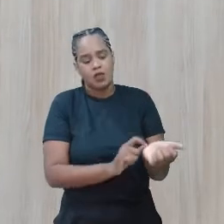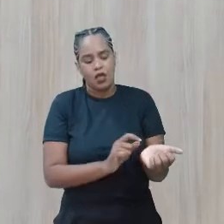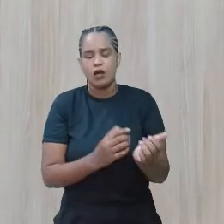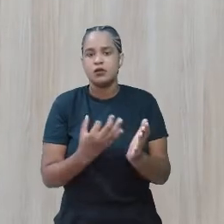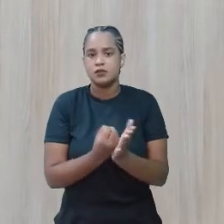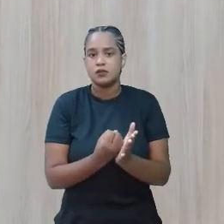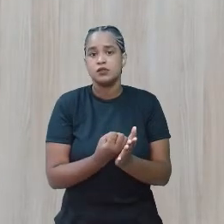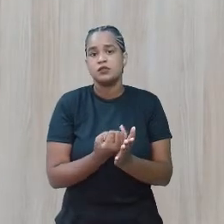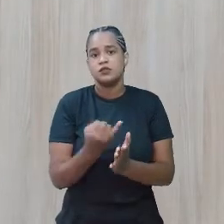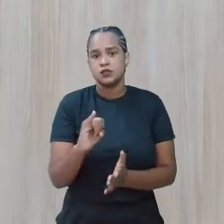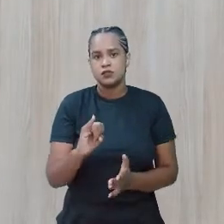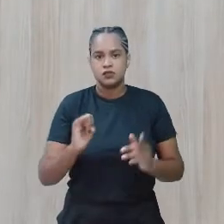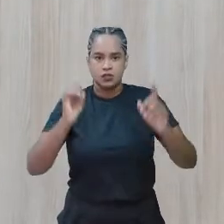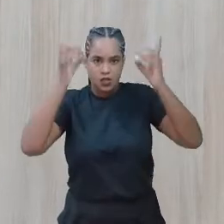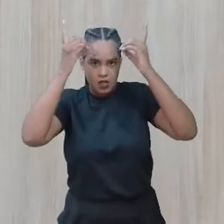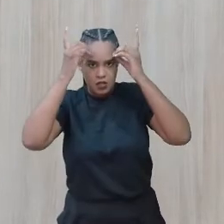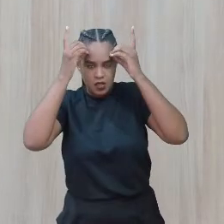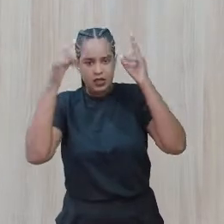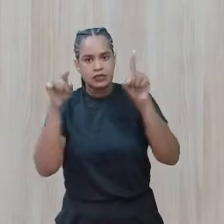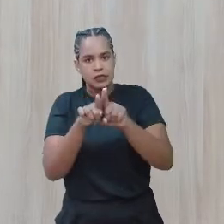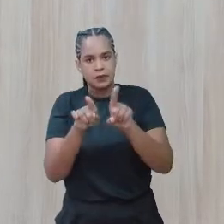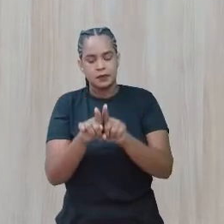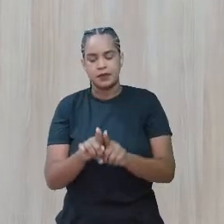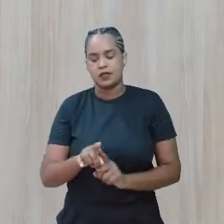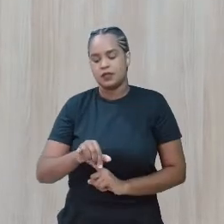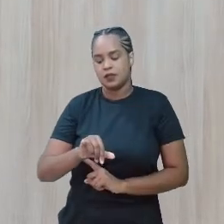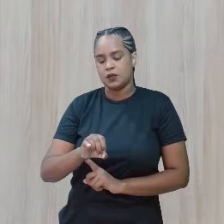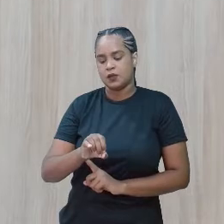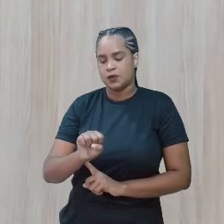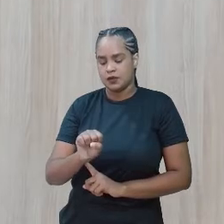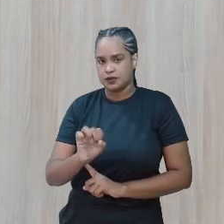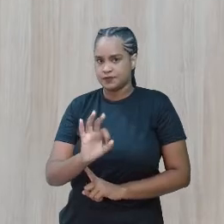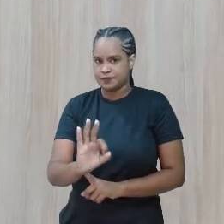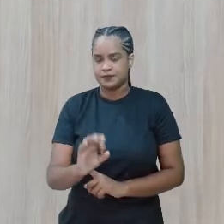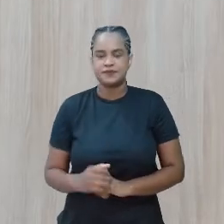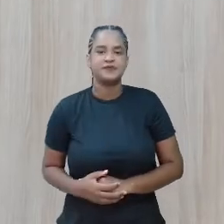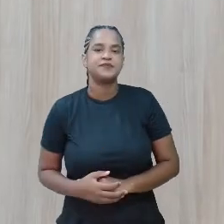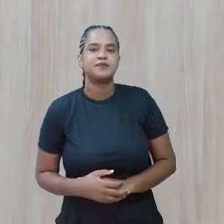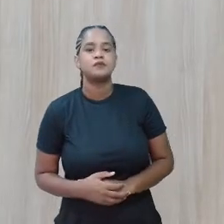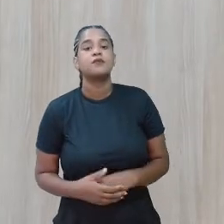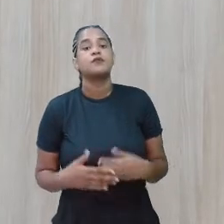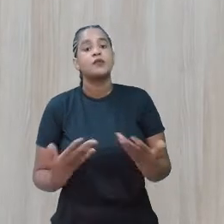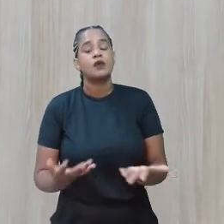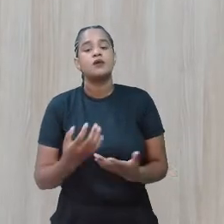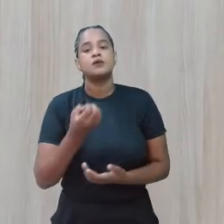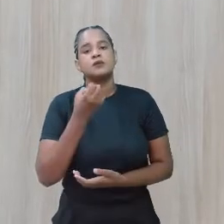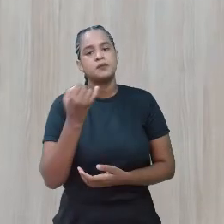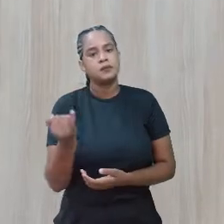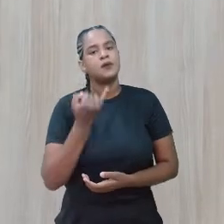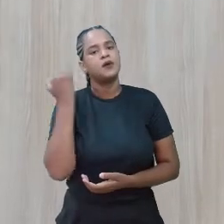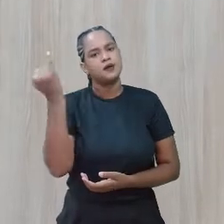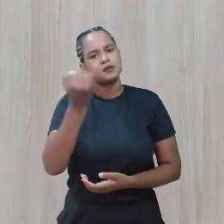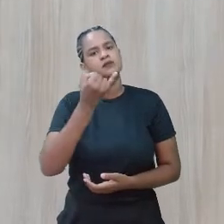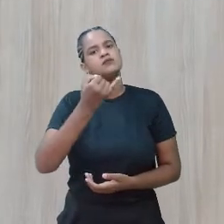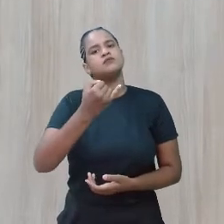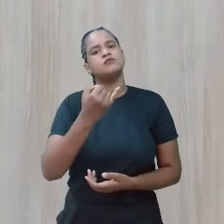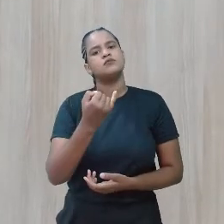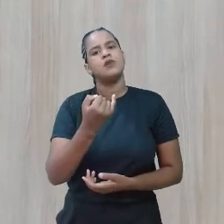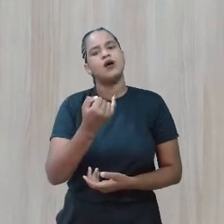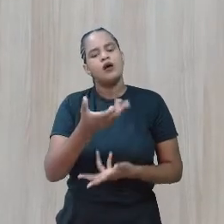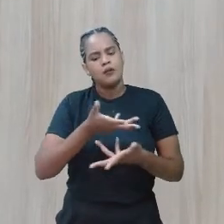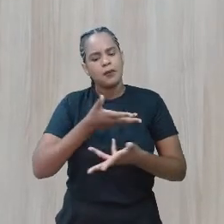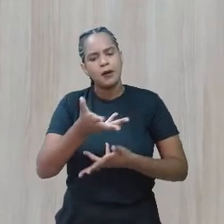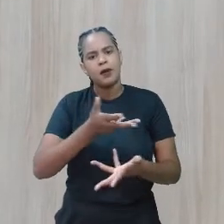para quem tem iOS ou para quem tem o celular Android, ok? Então, é muito importante para fazermos essa